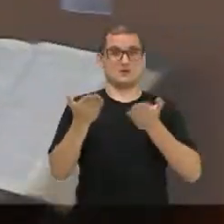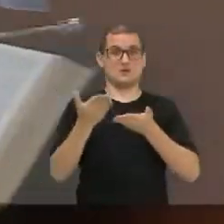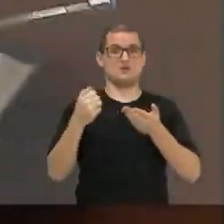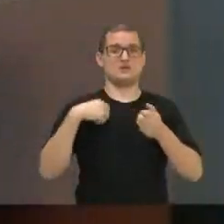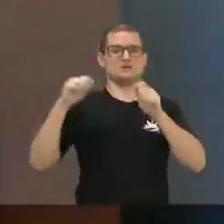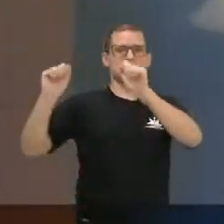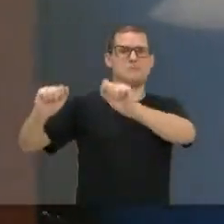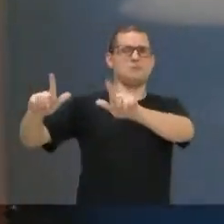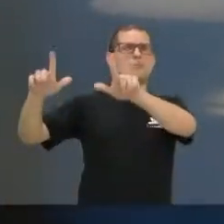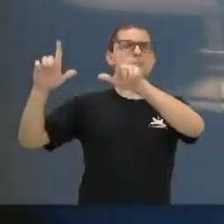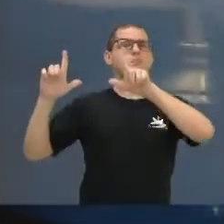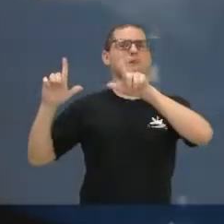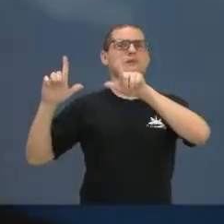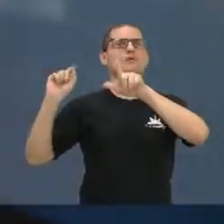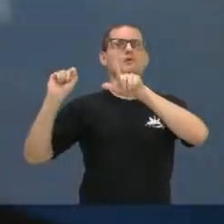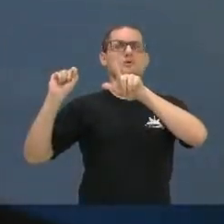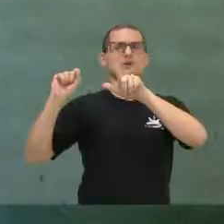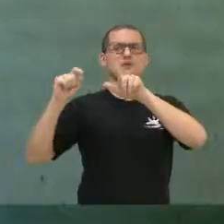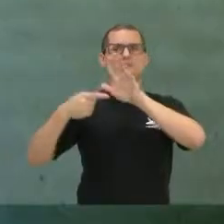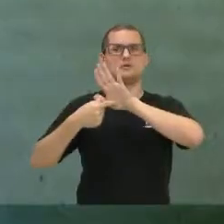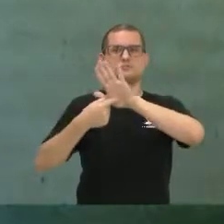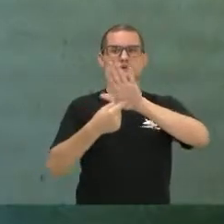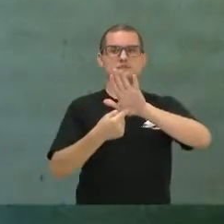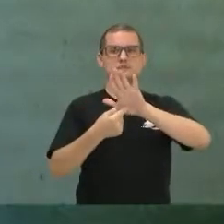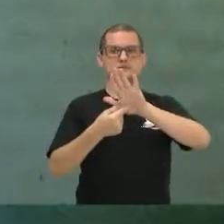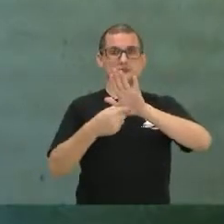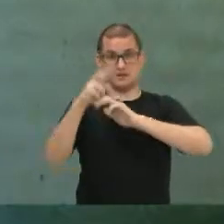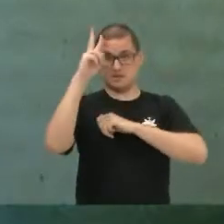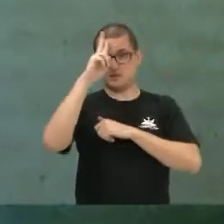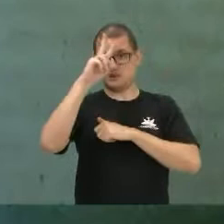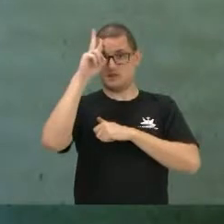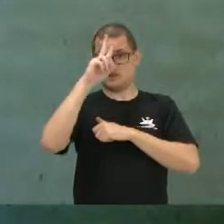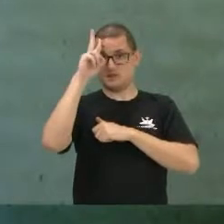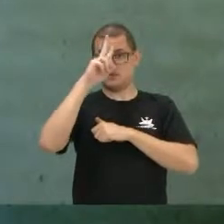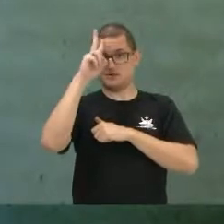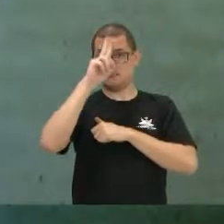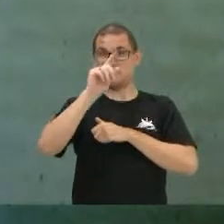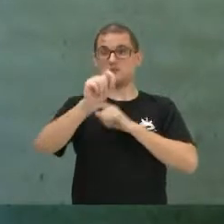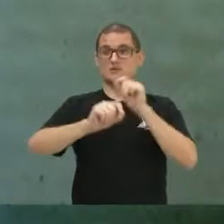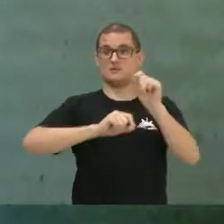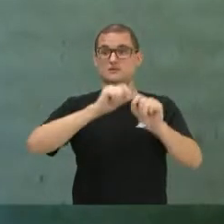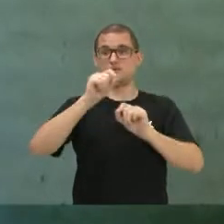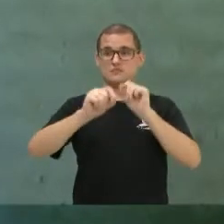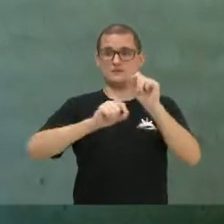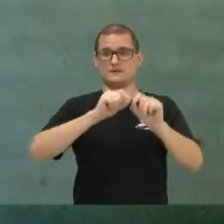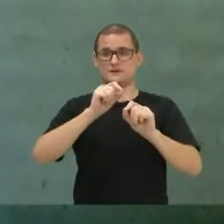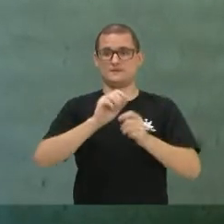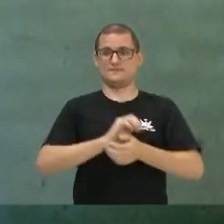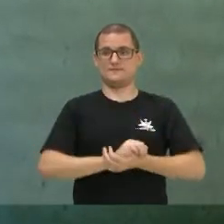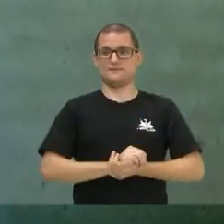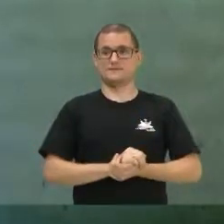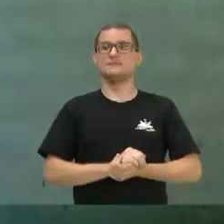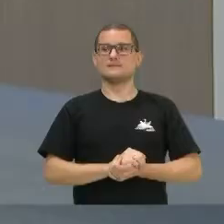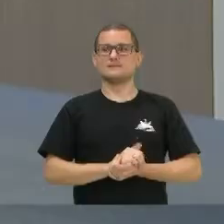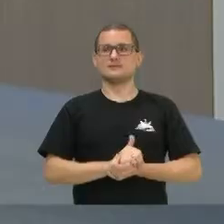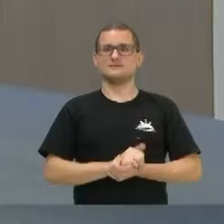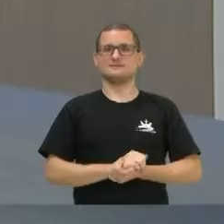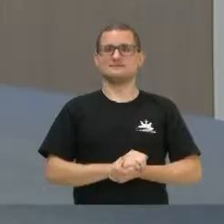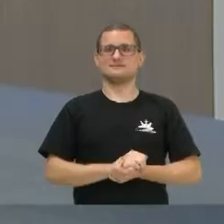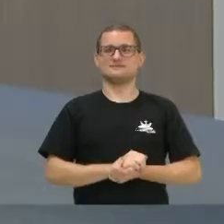a primeira das telas e isto estamos recordando é